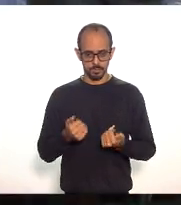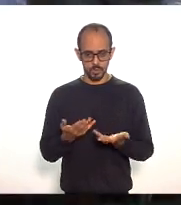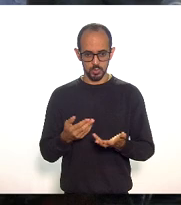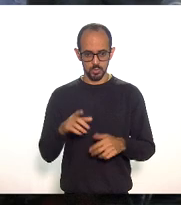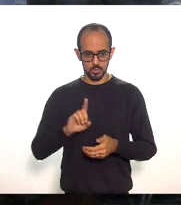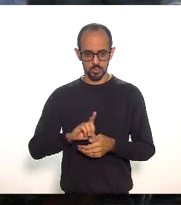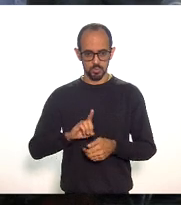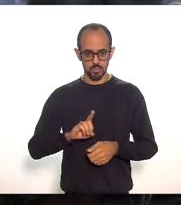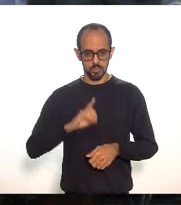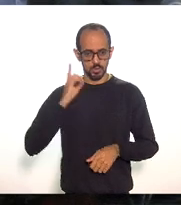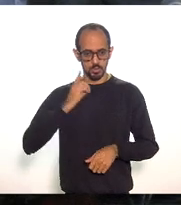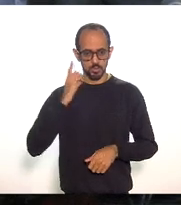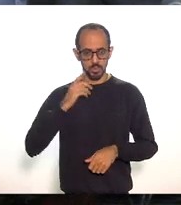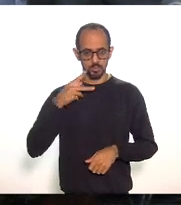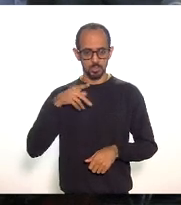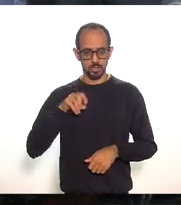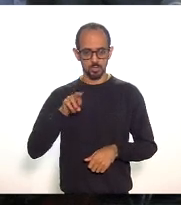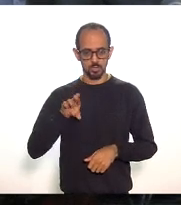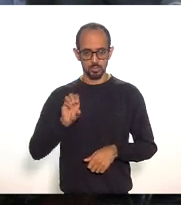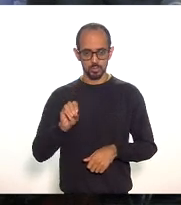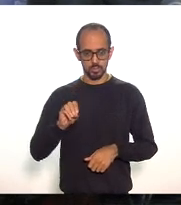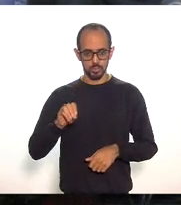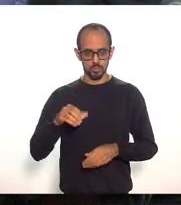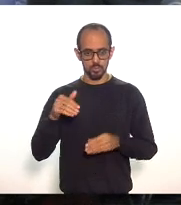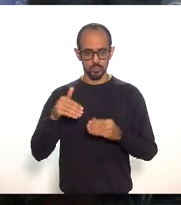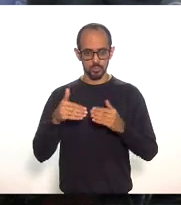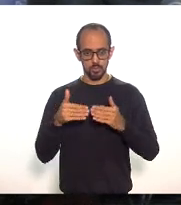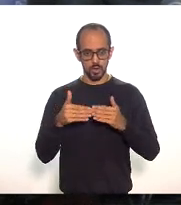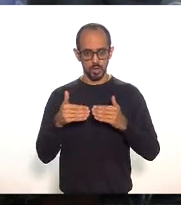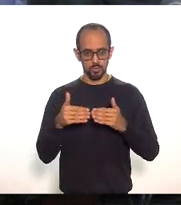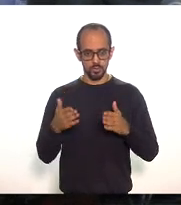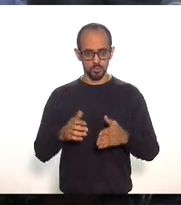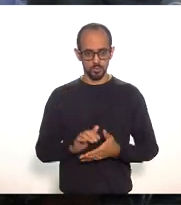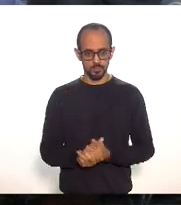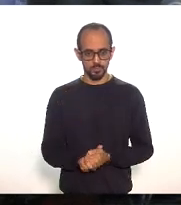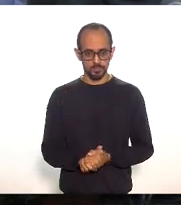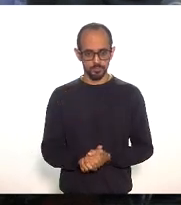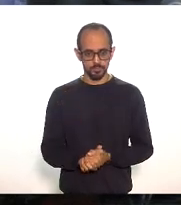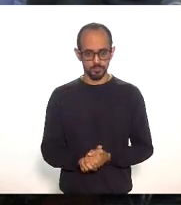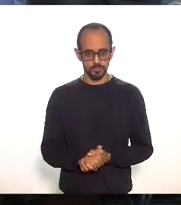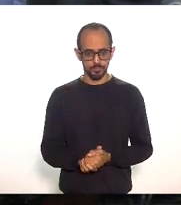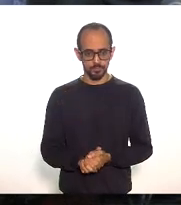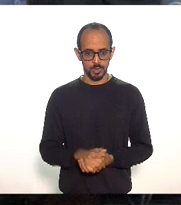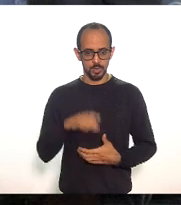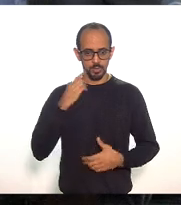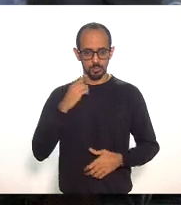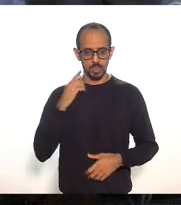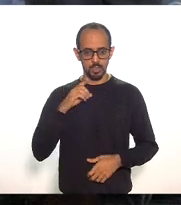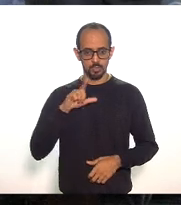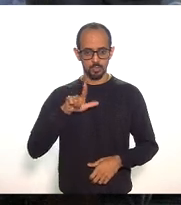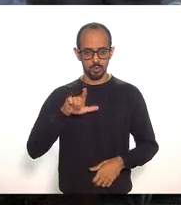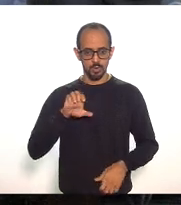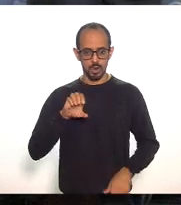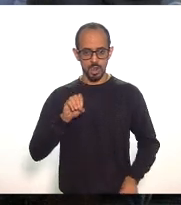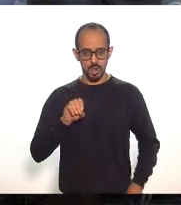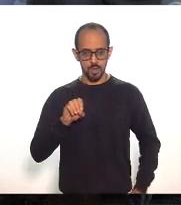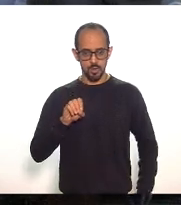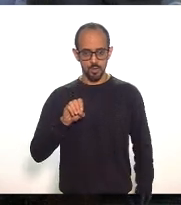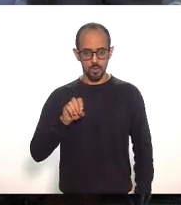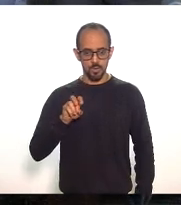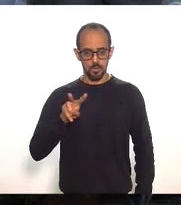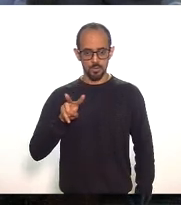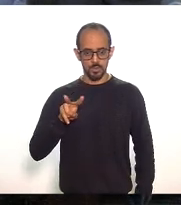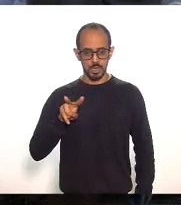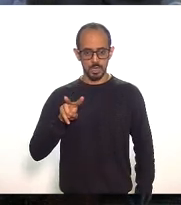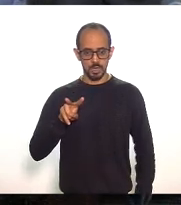vota a Vossa Excelência? Favorável. Ok. Deputado Léo Vieira está justificando aqui, votando